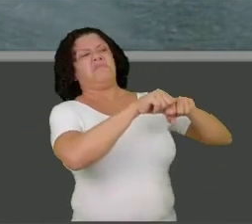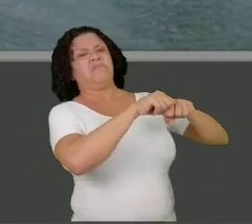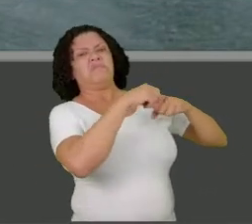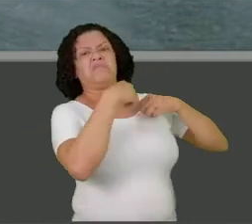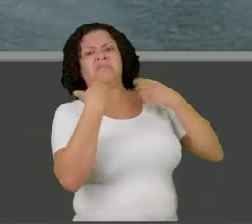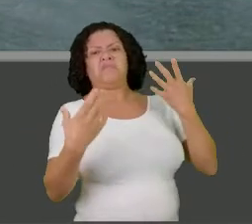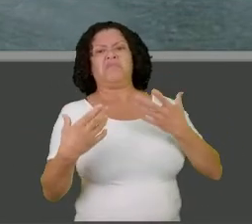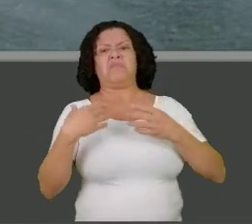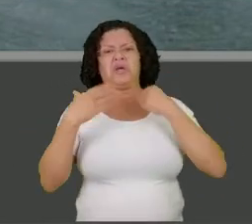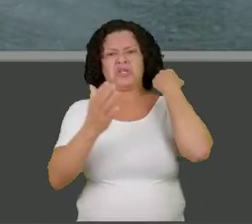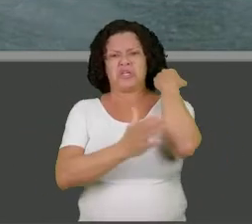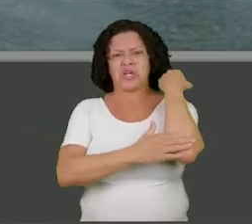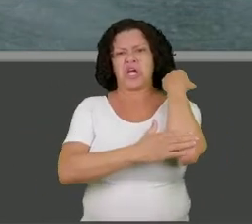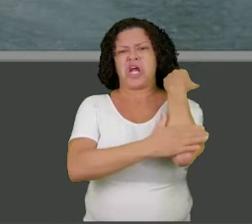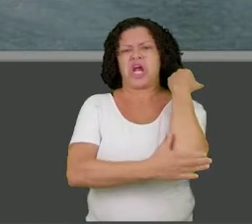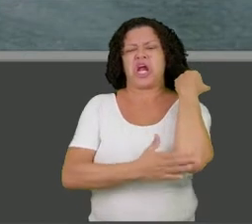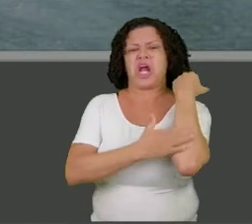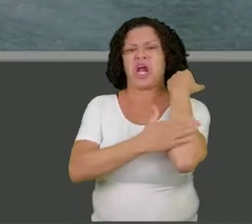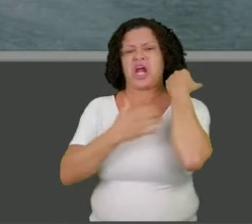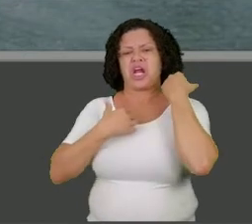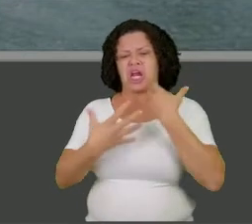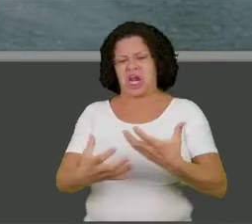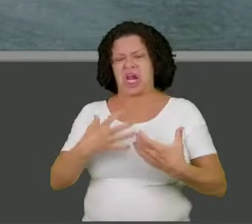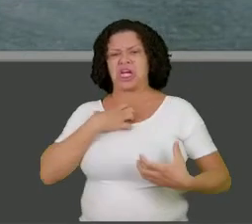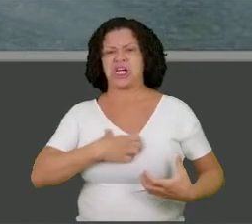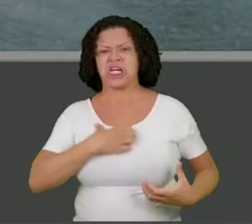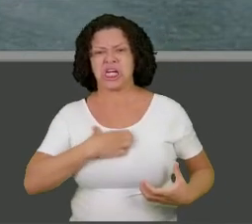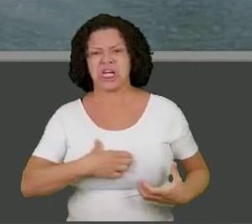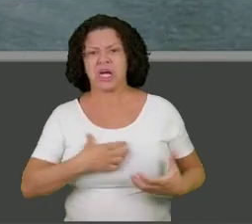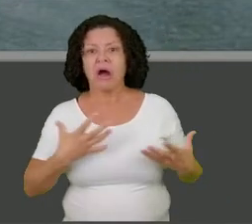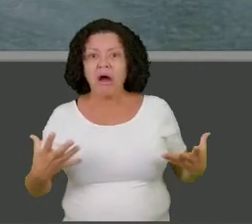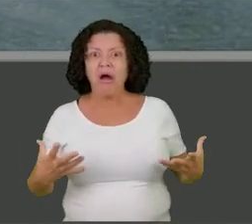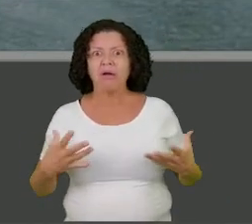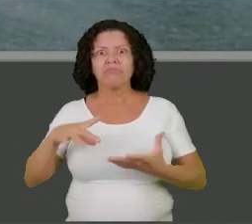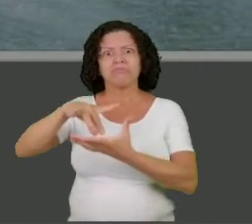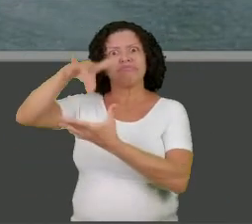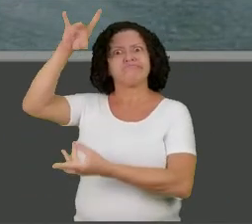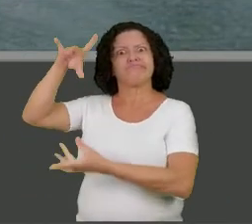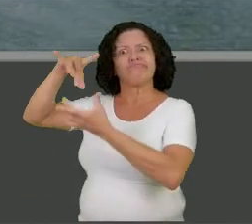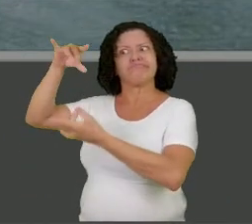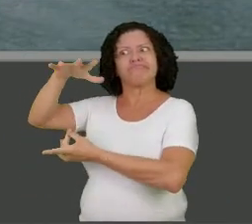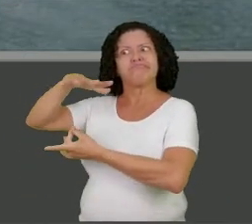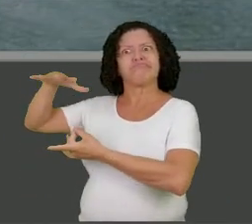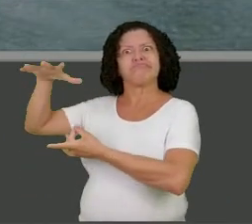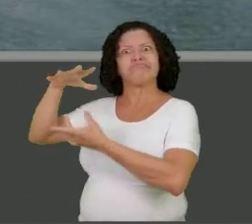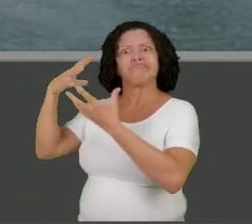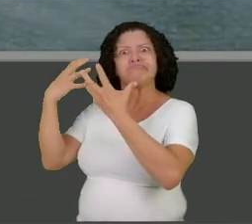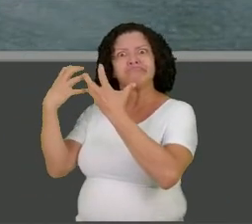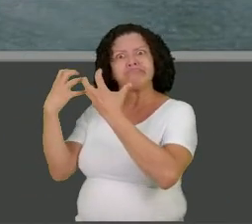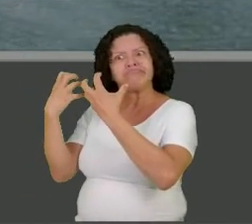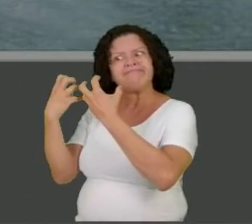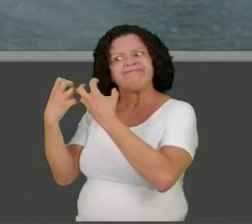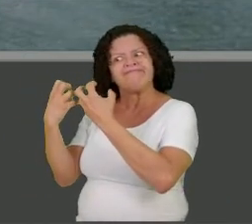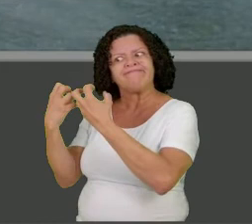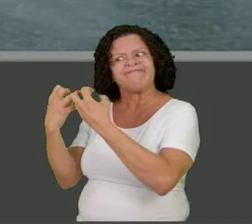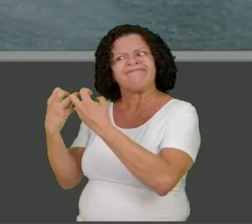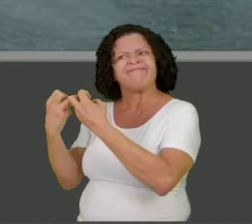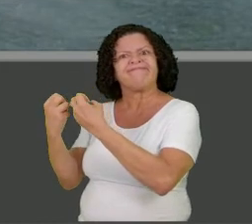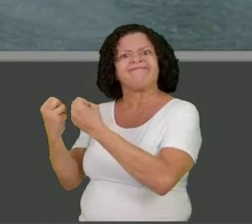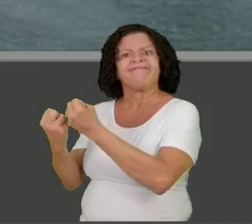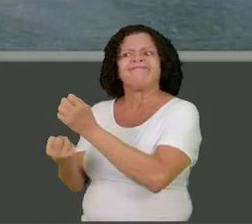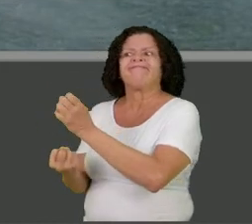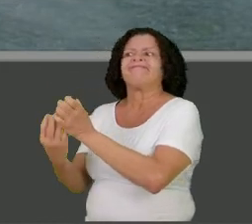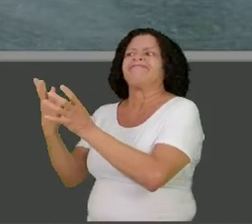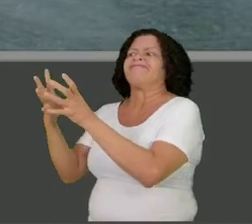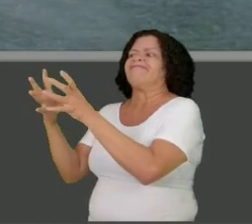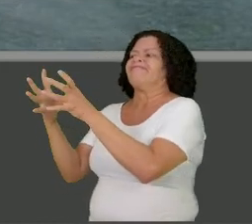com materialismo, com ciúmes, com ganância, com raiva, vai formar um